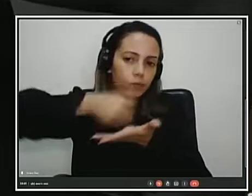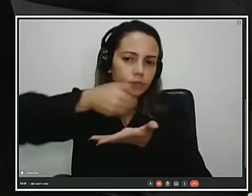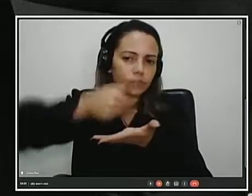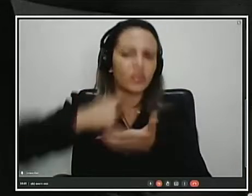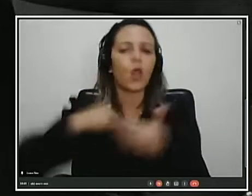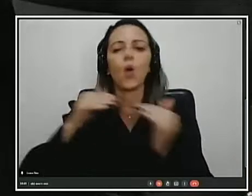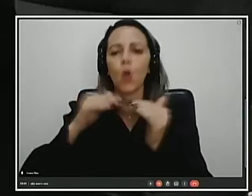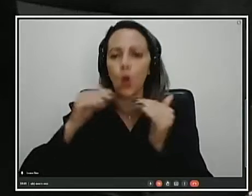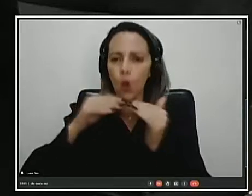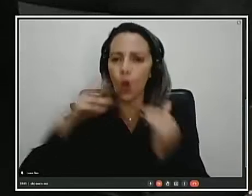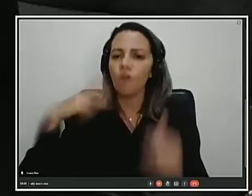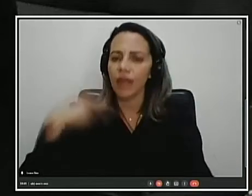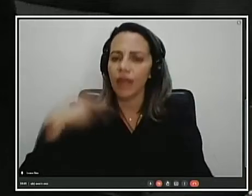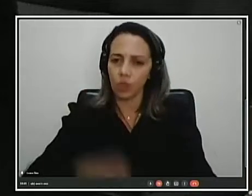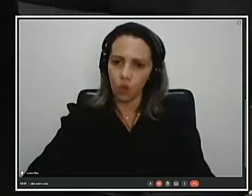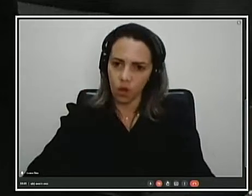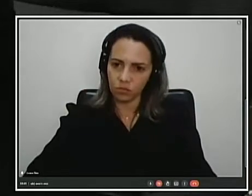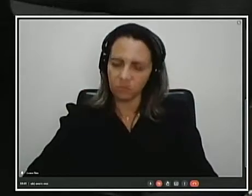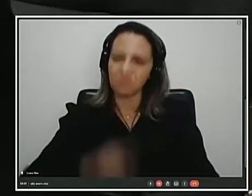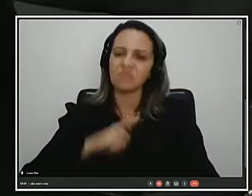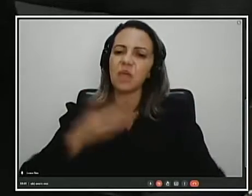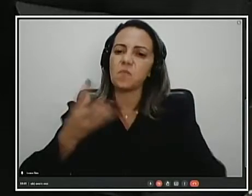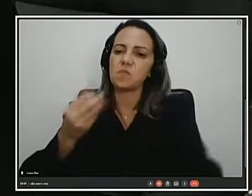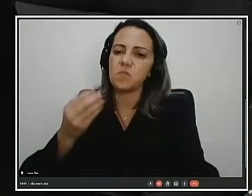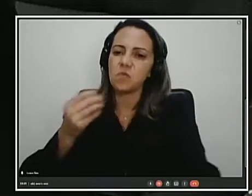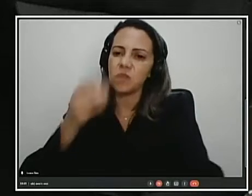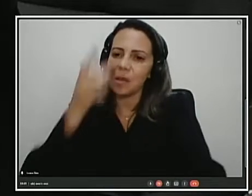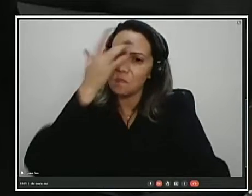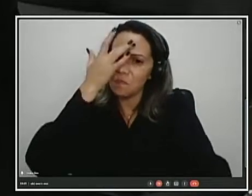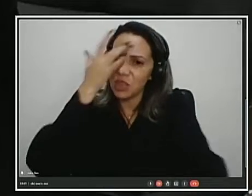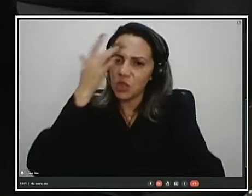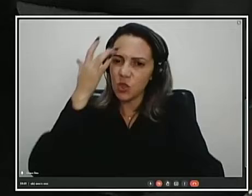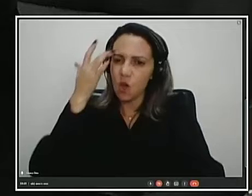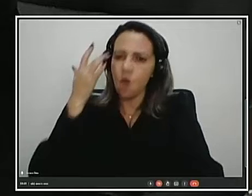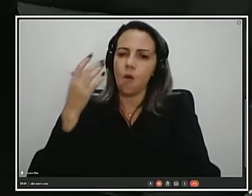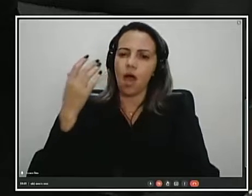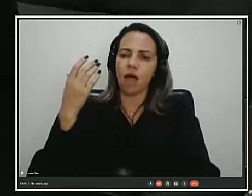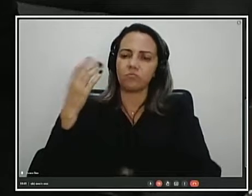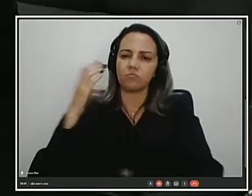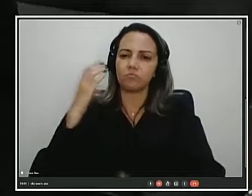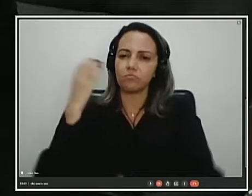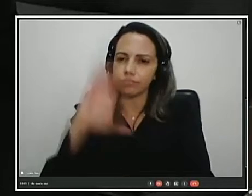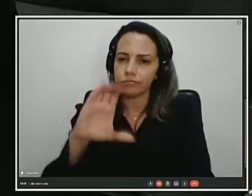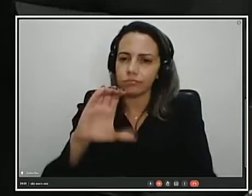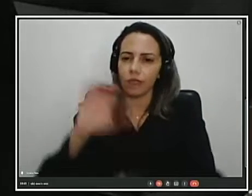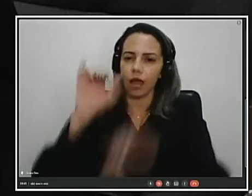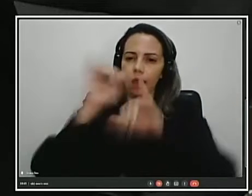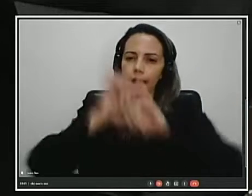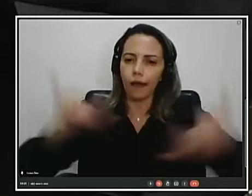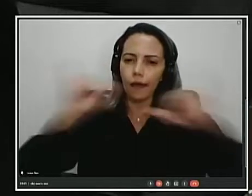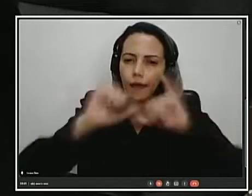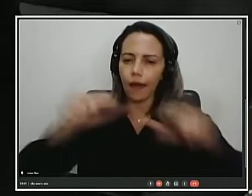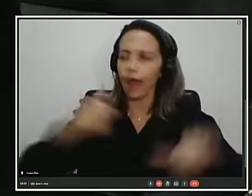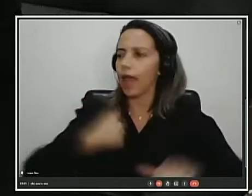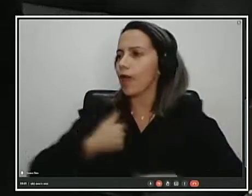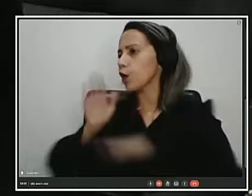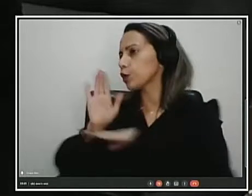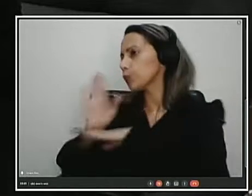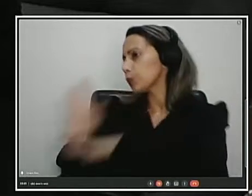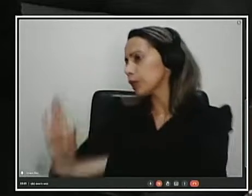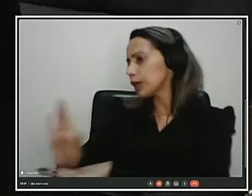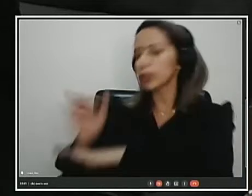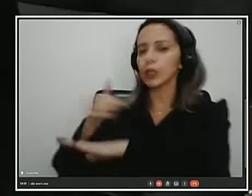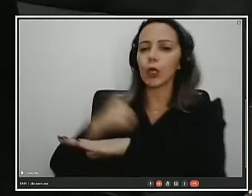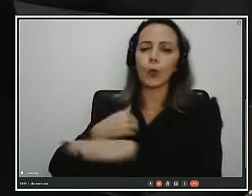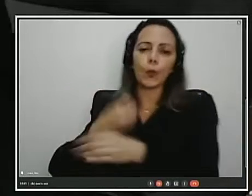e tem muitos aí que eu vejo que divulgam que postam bate em foto colocam que estão ajudando Que isso é